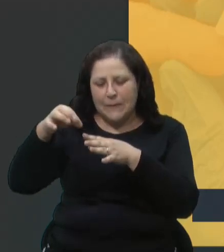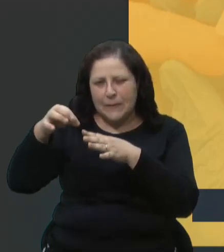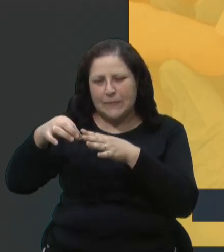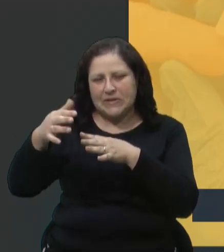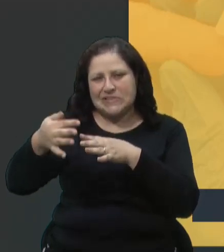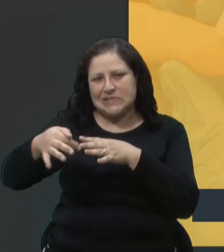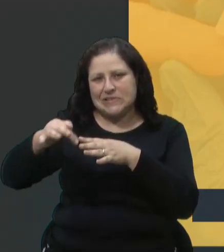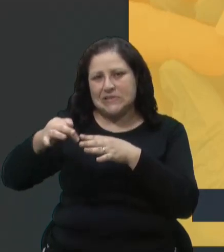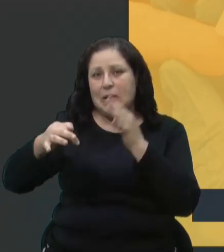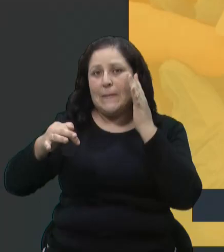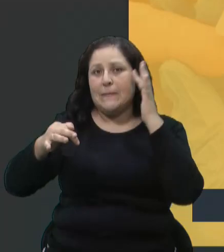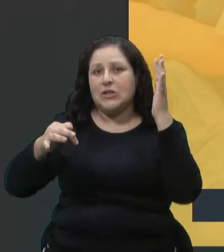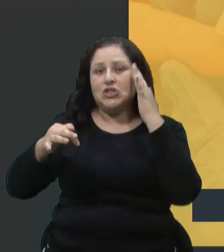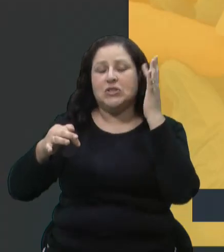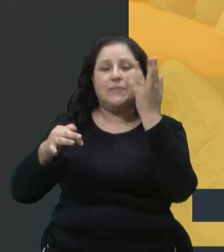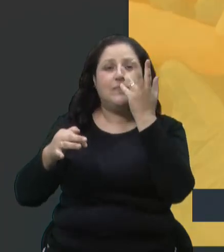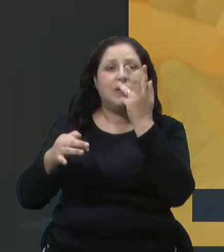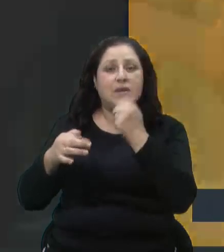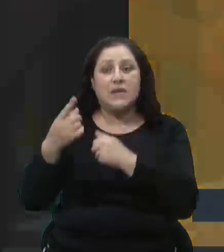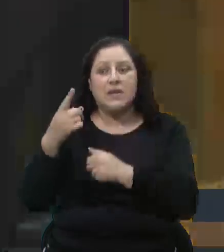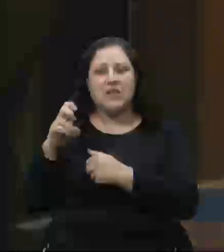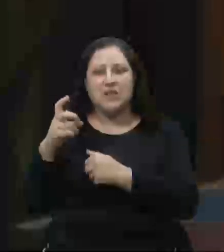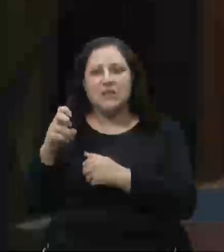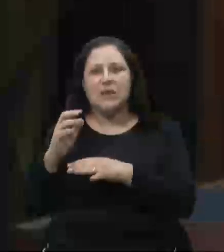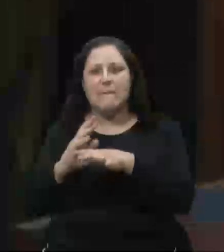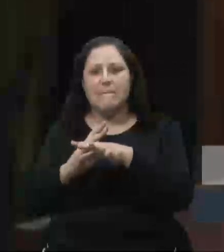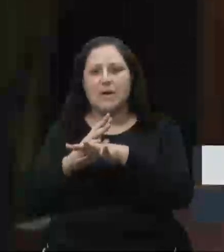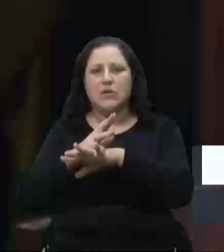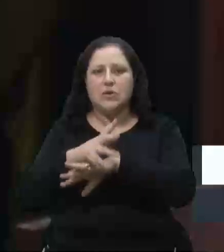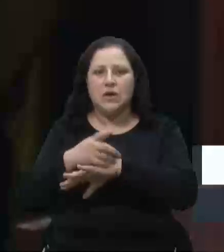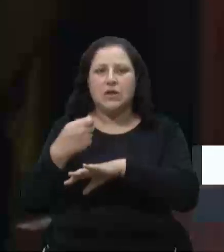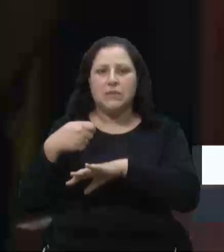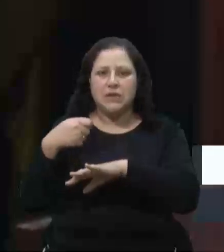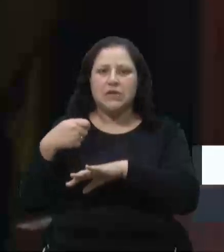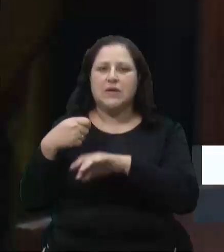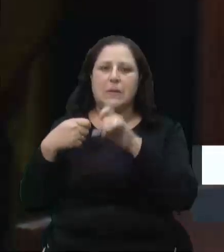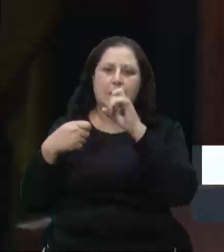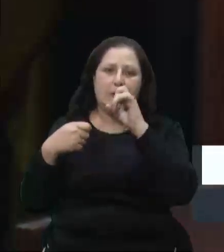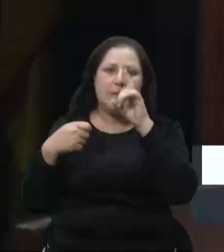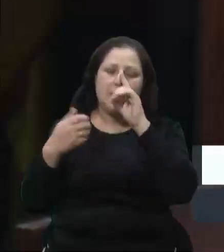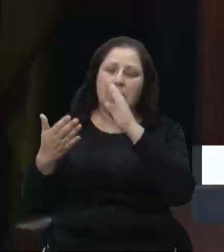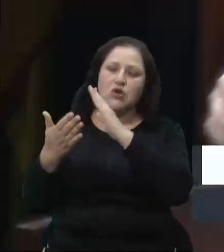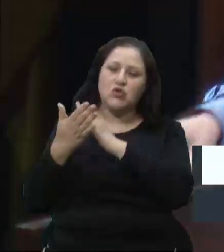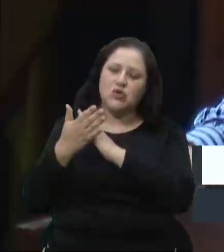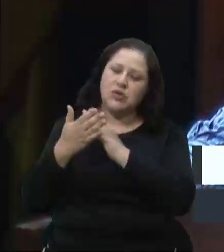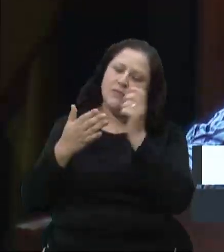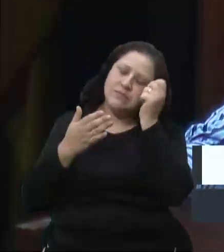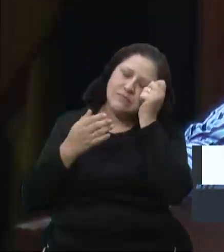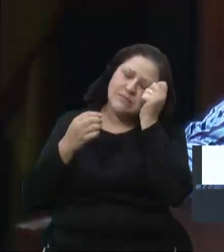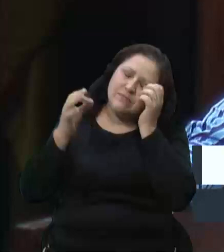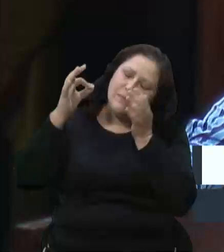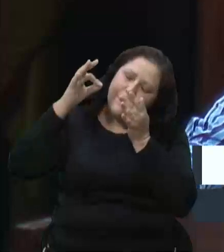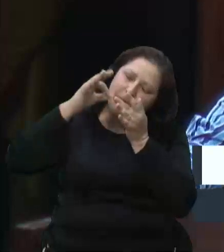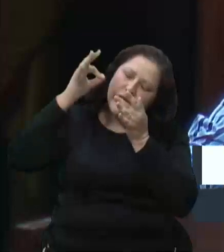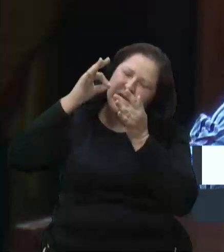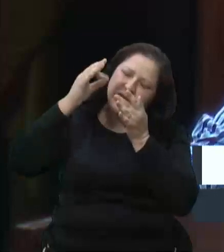Então, vocês imaginem uma criança que, durante a madrugada, ela precisa ser picada para ter essa medição,